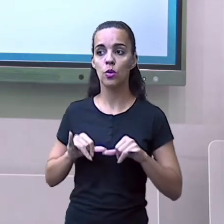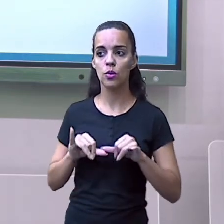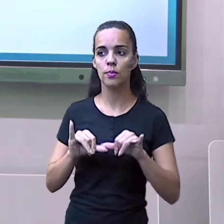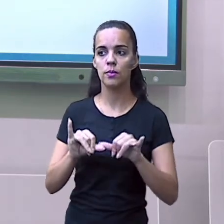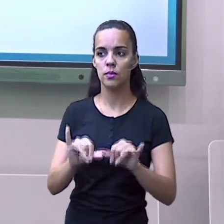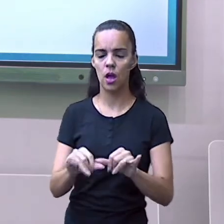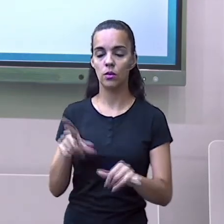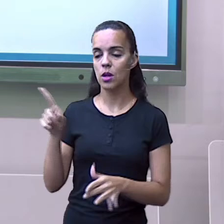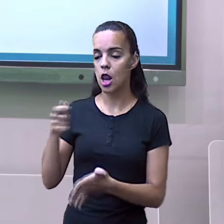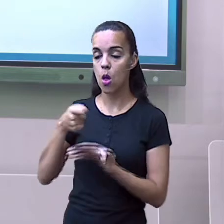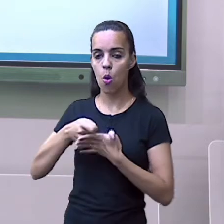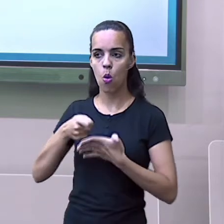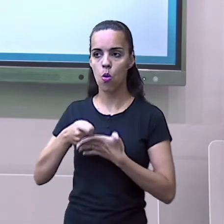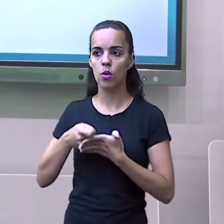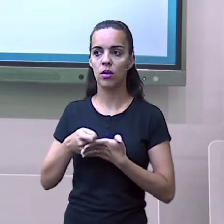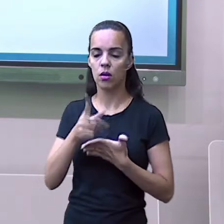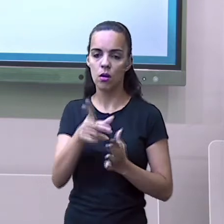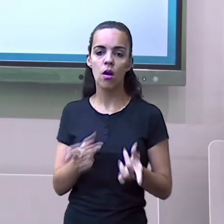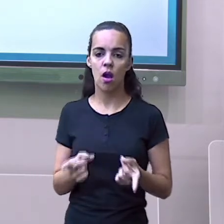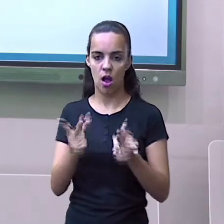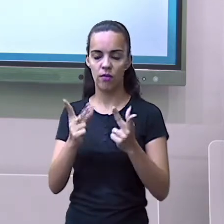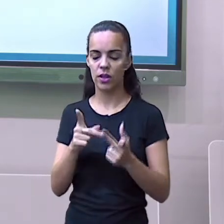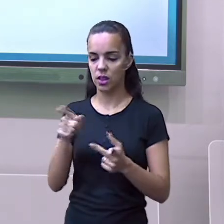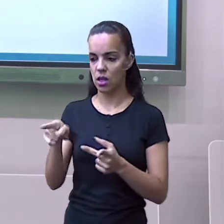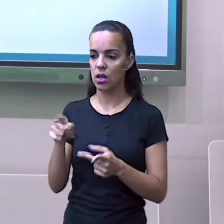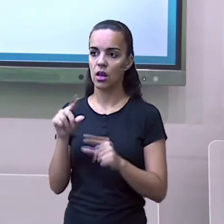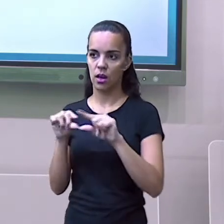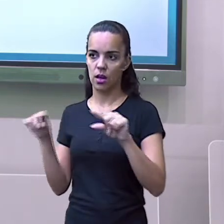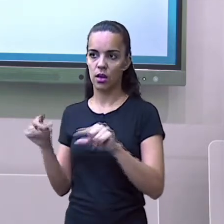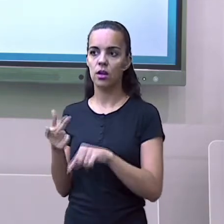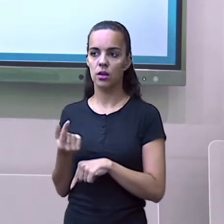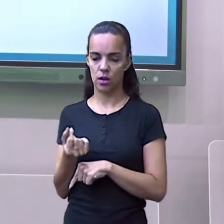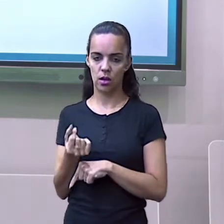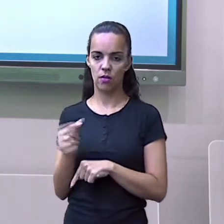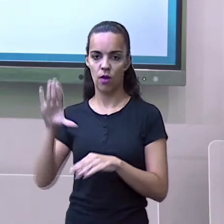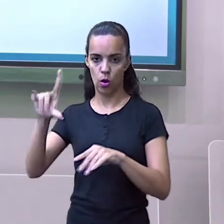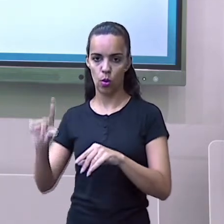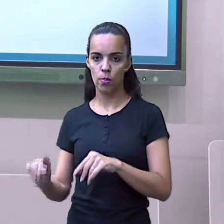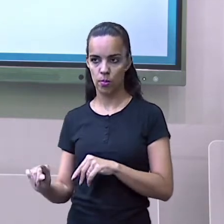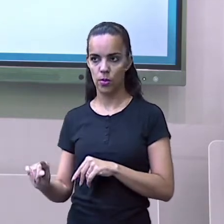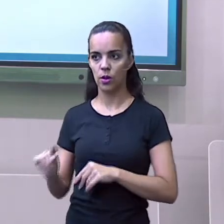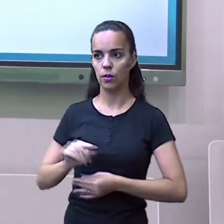é obrigado a vender o produto pelo menor preço.